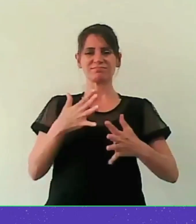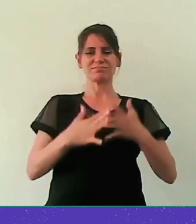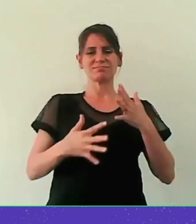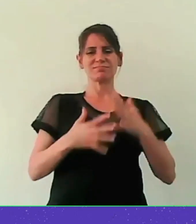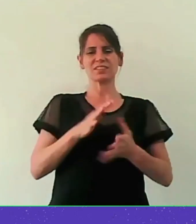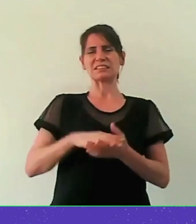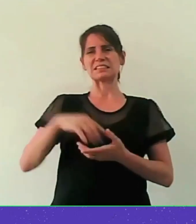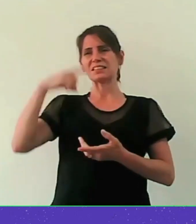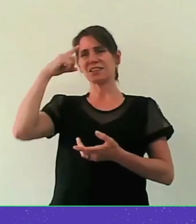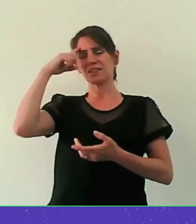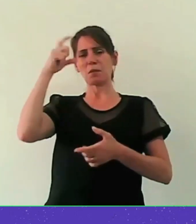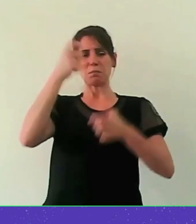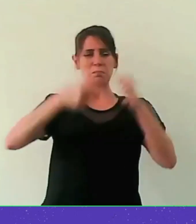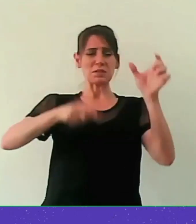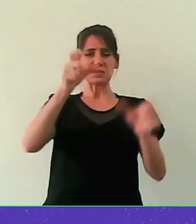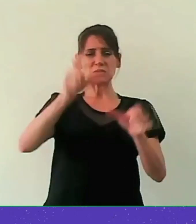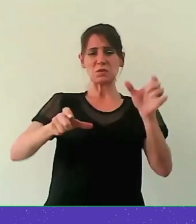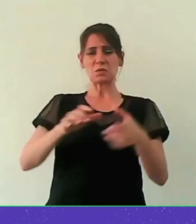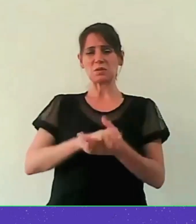grande,